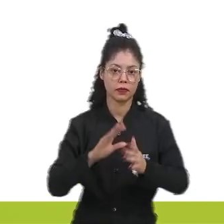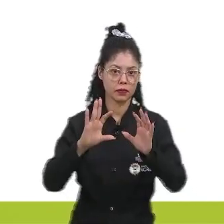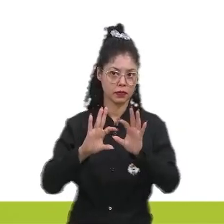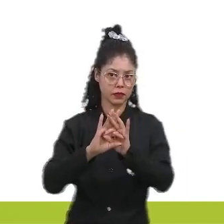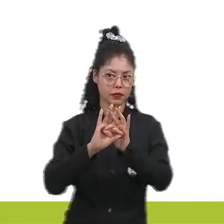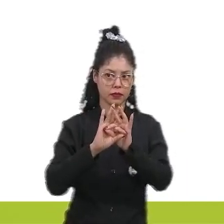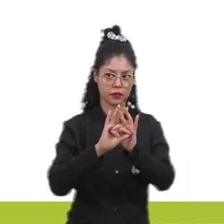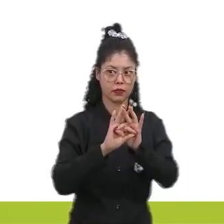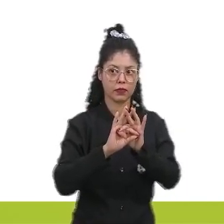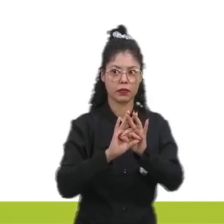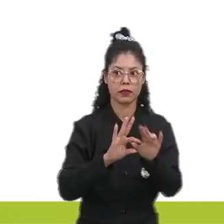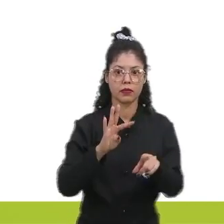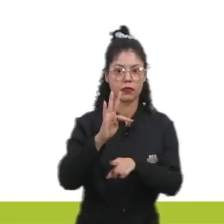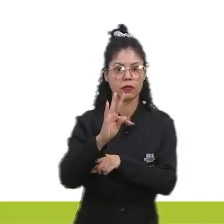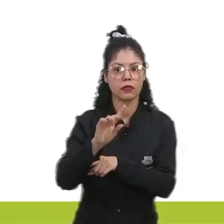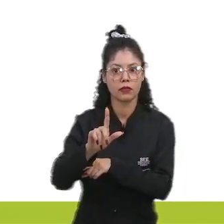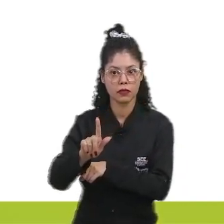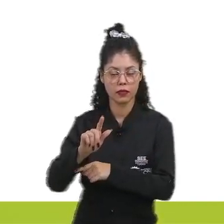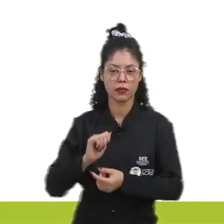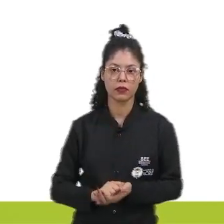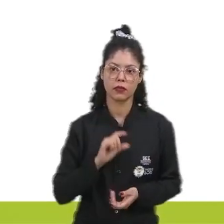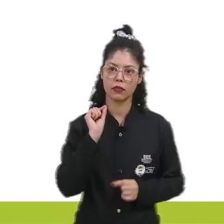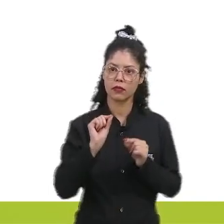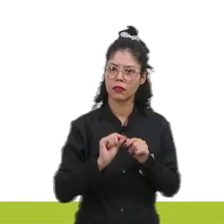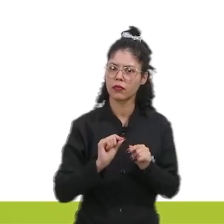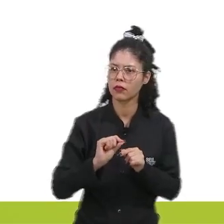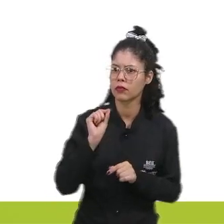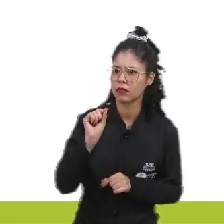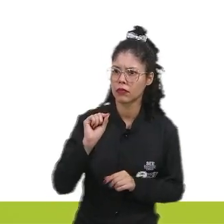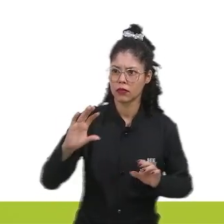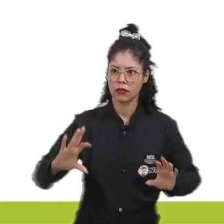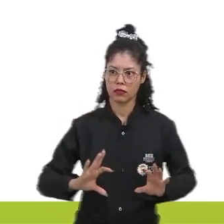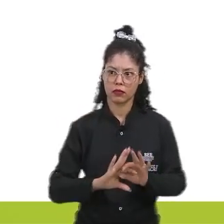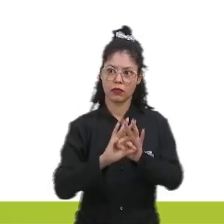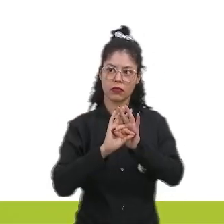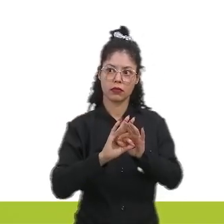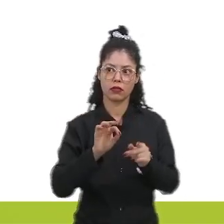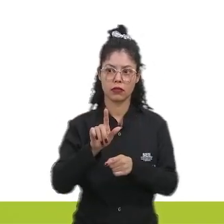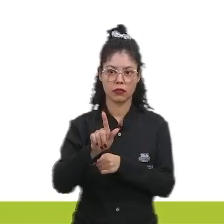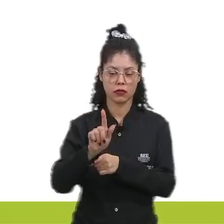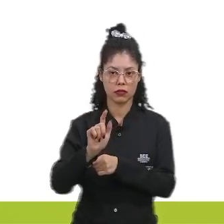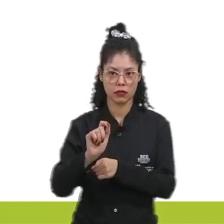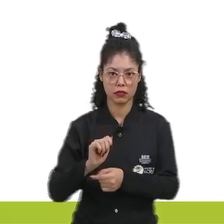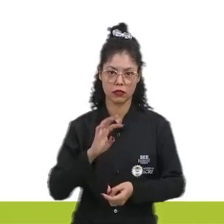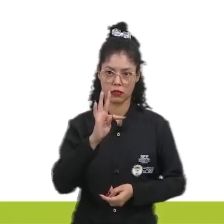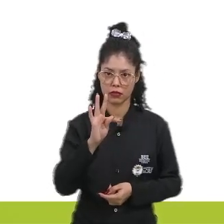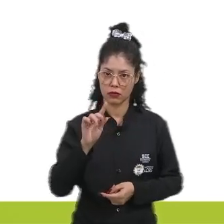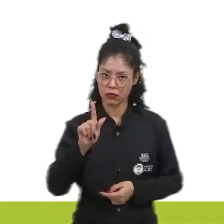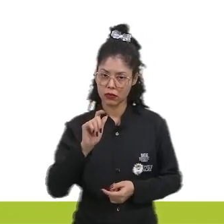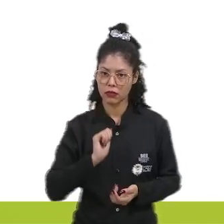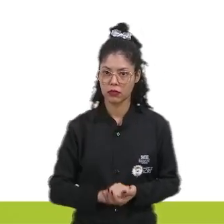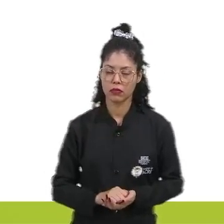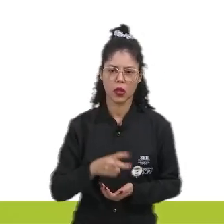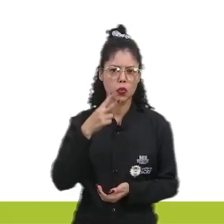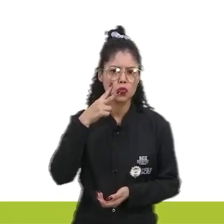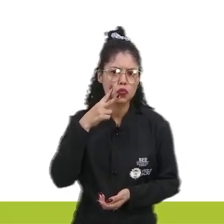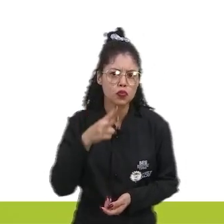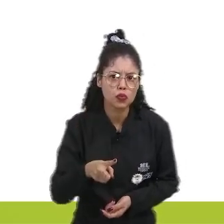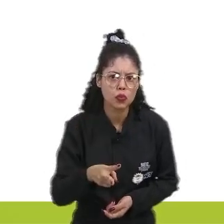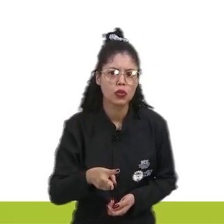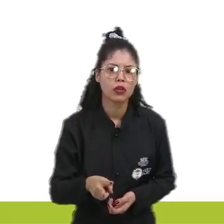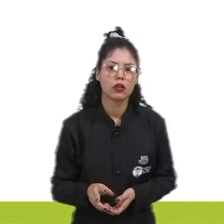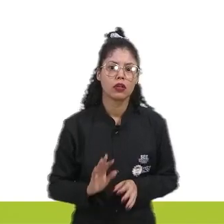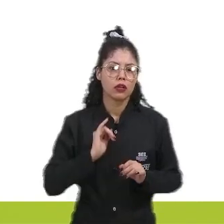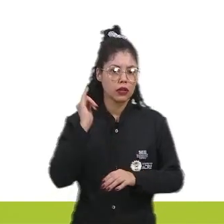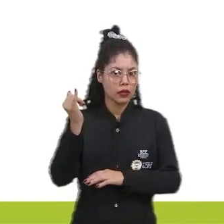relação de tangente, né? Então, o que eu faço, professor? Relaciona a tangente, identifica na tangente aqui, ó, e